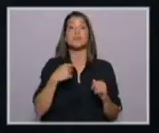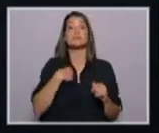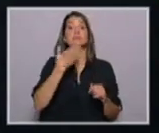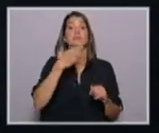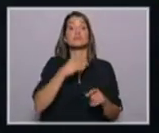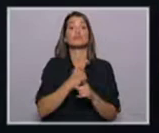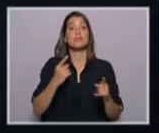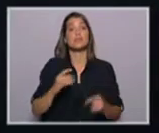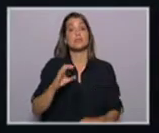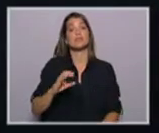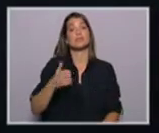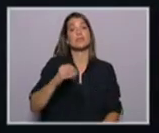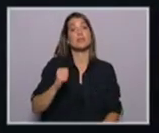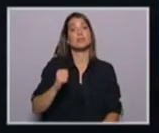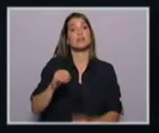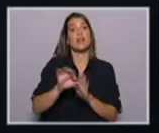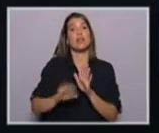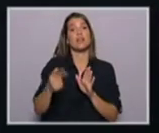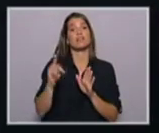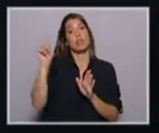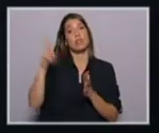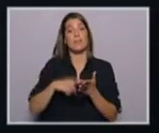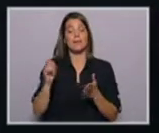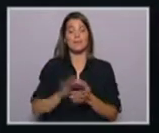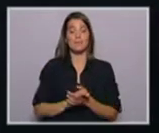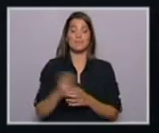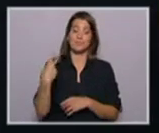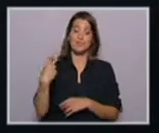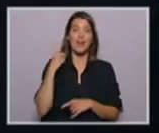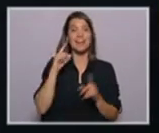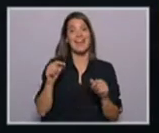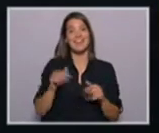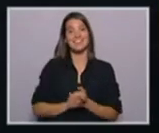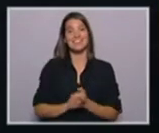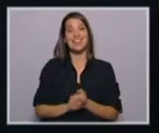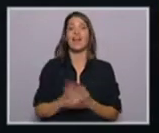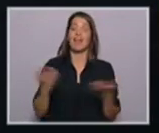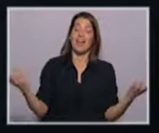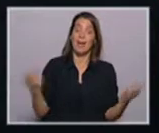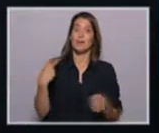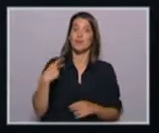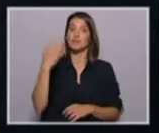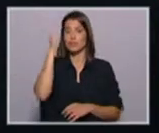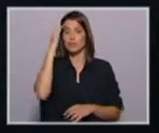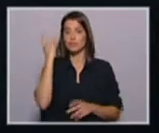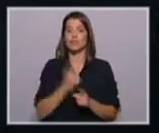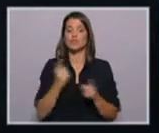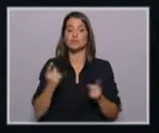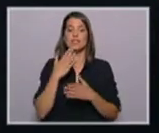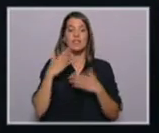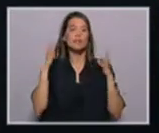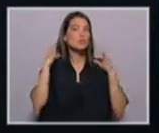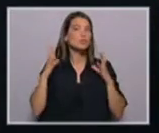foi a CBS. Luís, nós estávamos na rádio, no Rádio Português. Pois foi. Para nós era mais fácil. Para mim, tínhamos um som